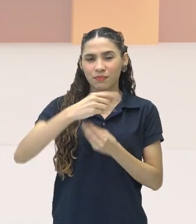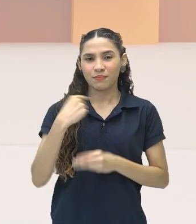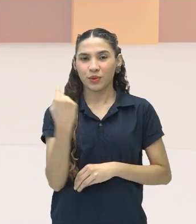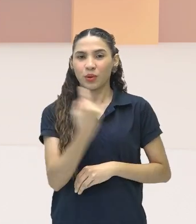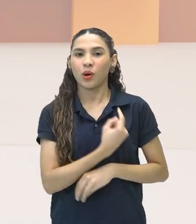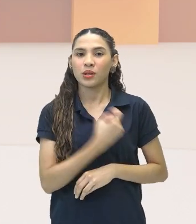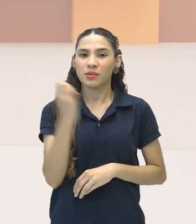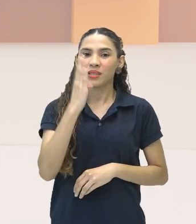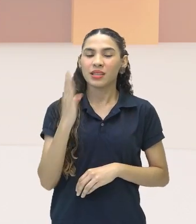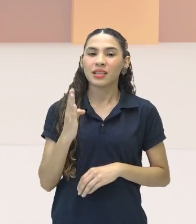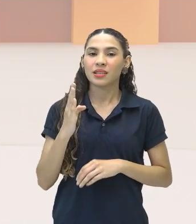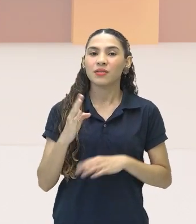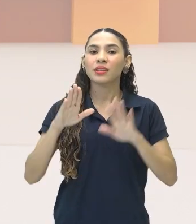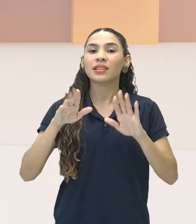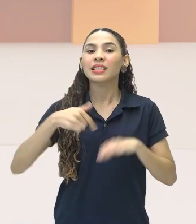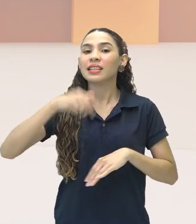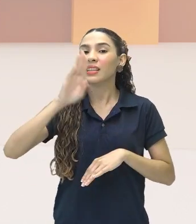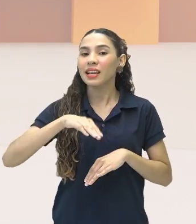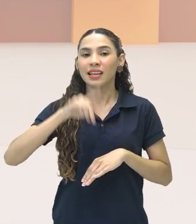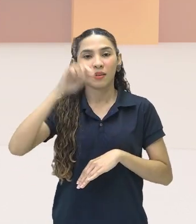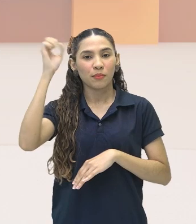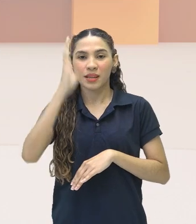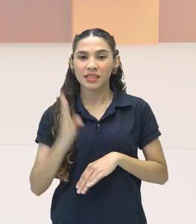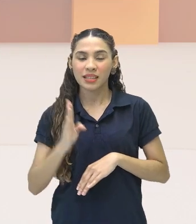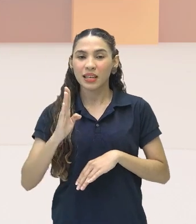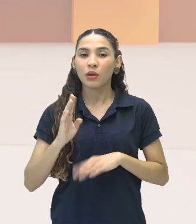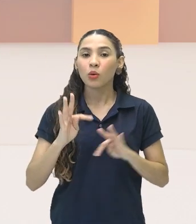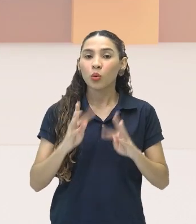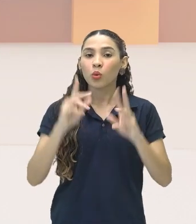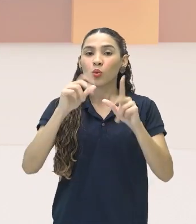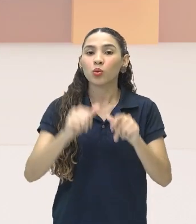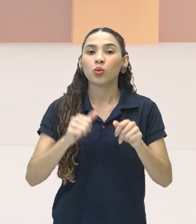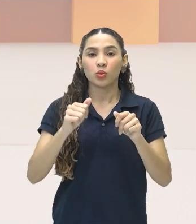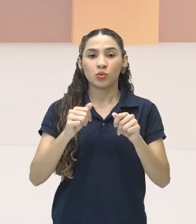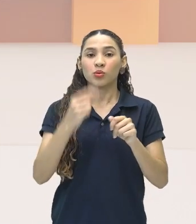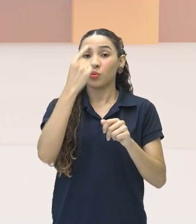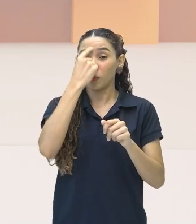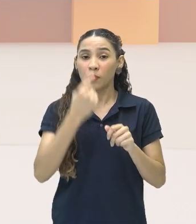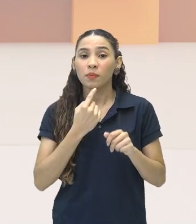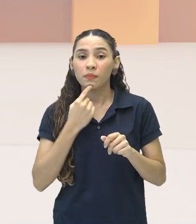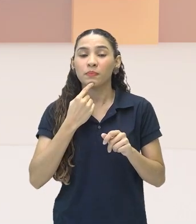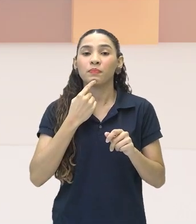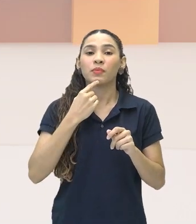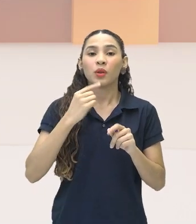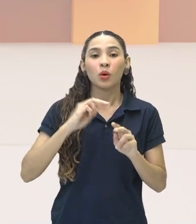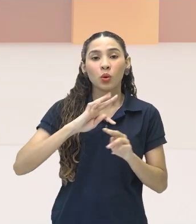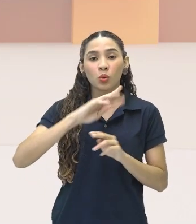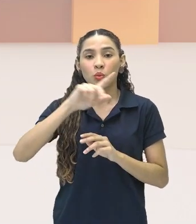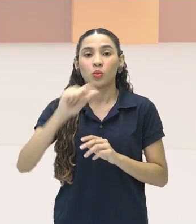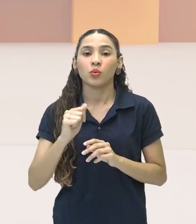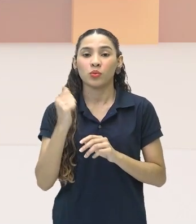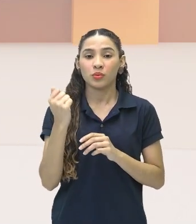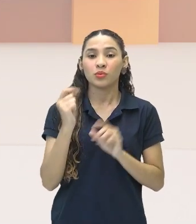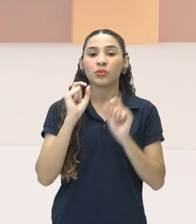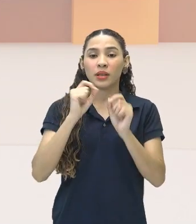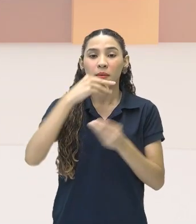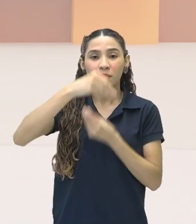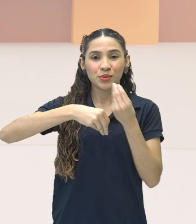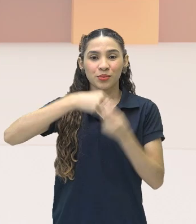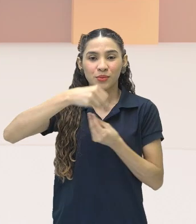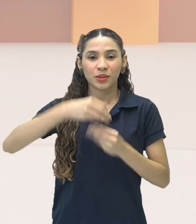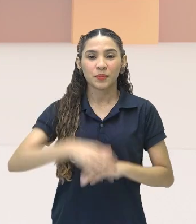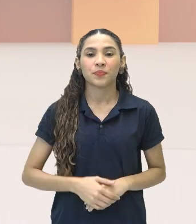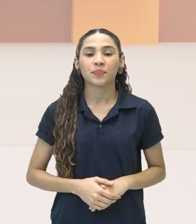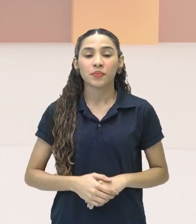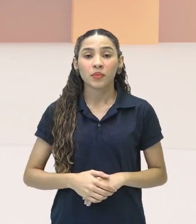né? Quem é o brasileiro? Somos tudo isso, somos todos esses rostos, somos todas essas cores, tá bom?